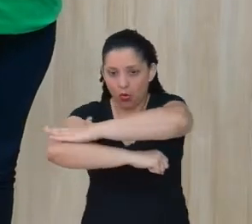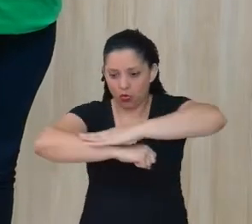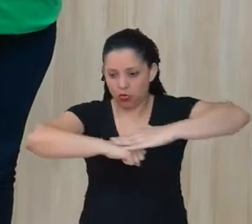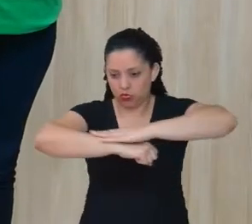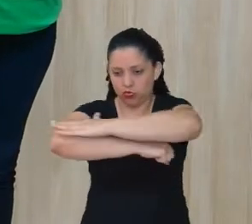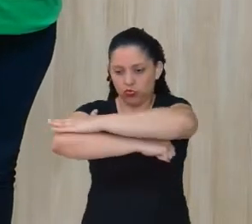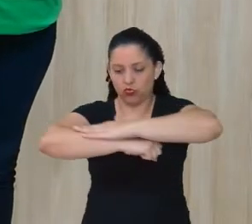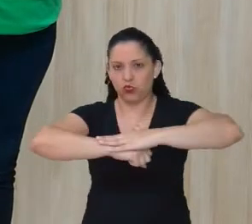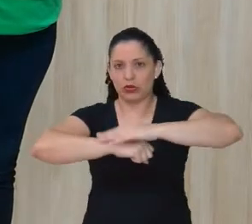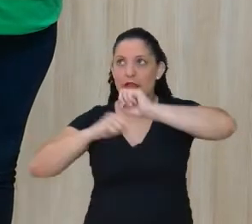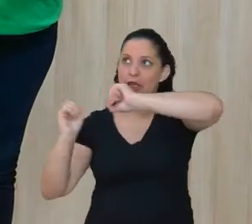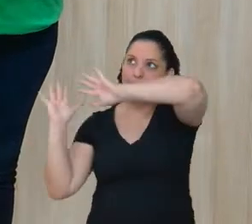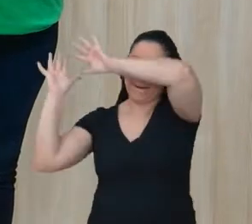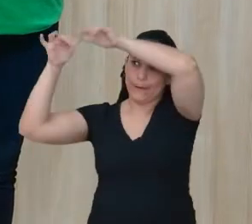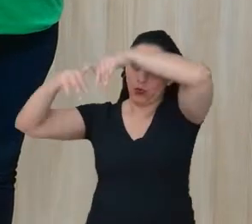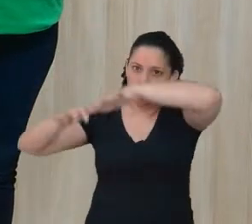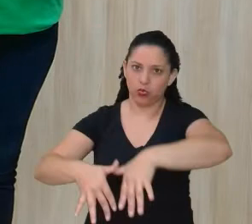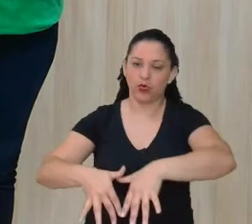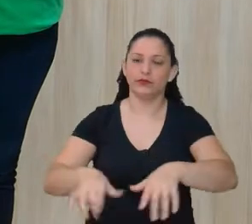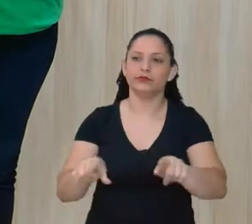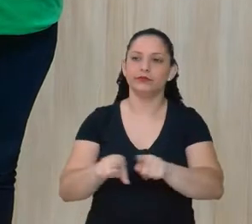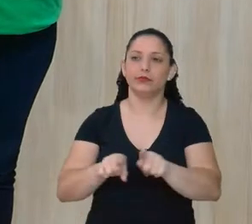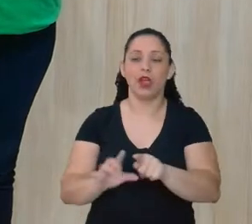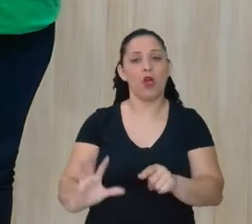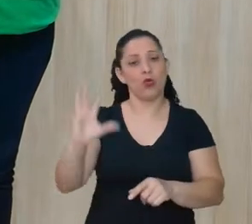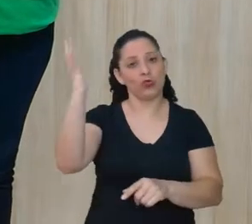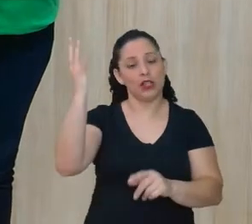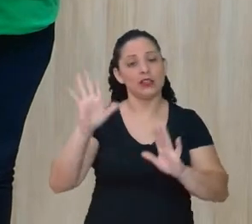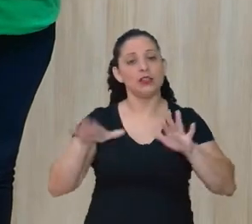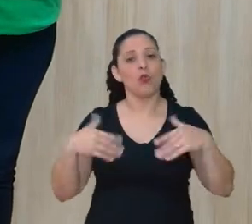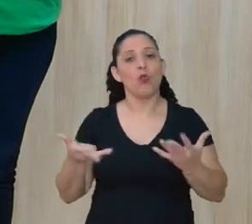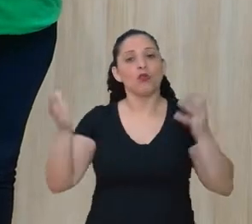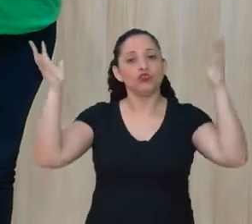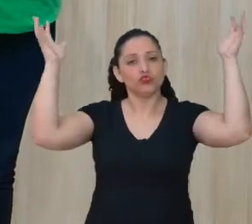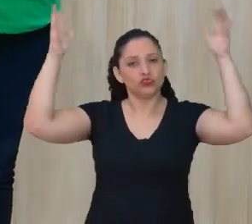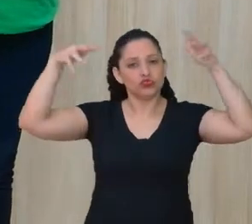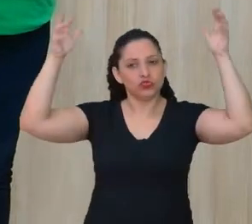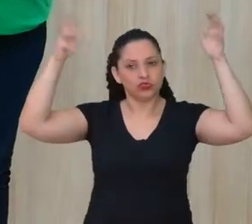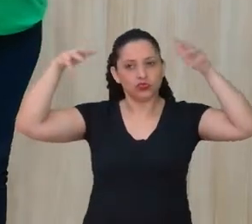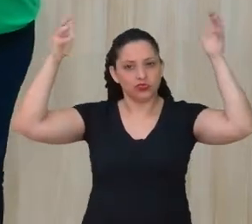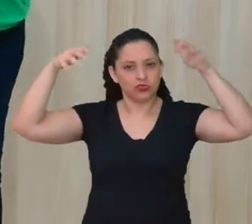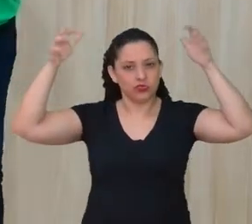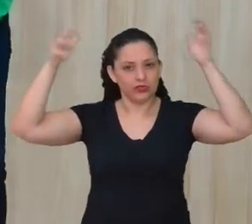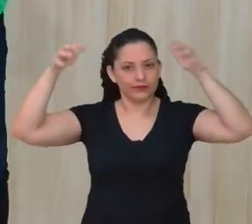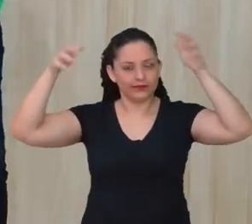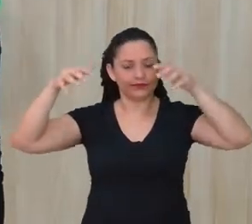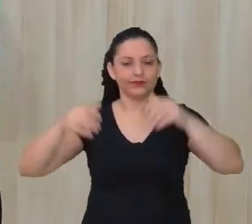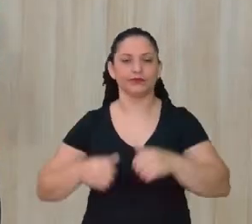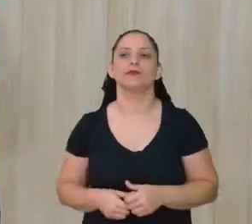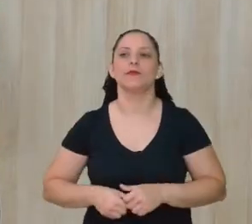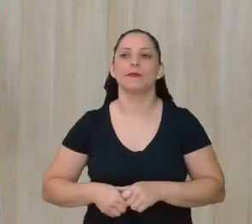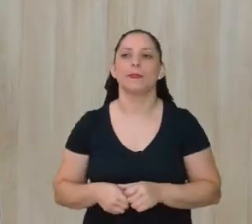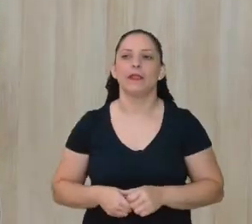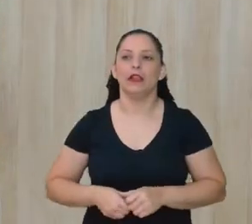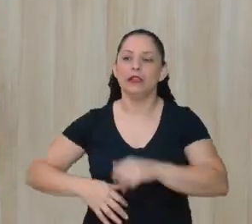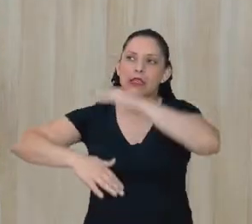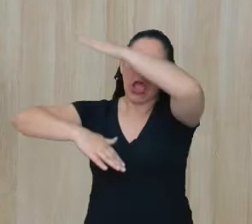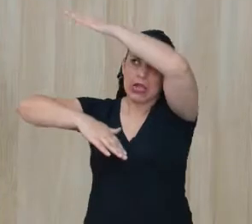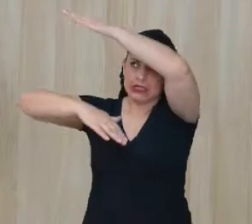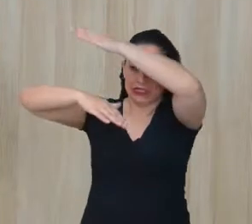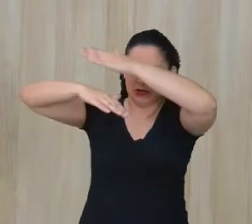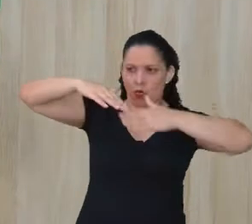esse deslizamento de terra. Também é muito comum quando tem muita chuva e aquela encosta não